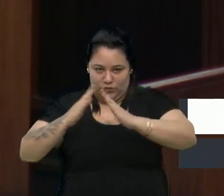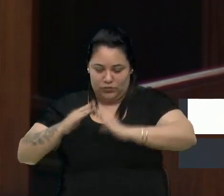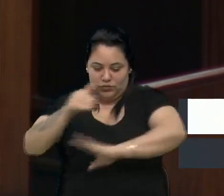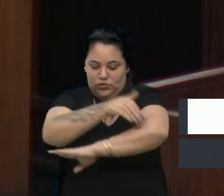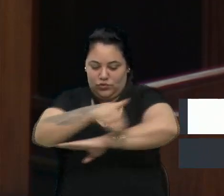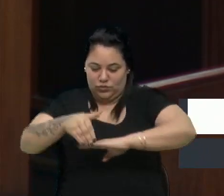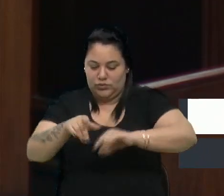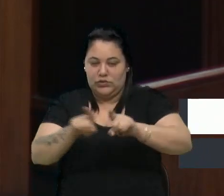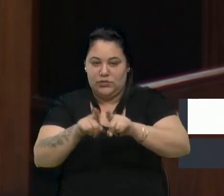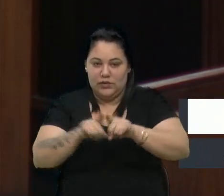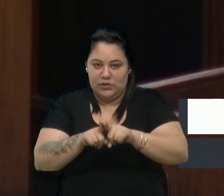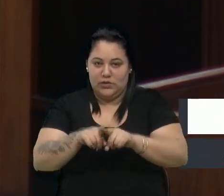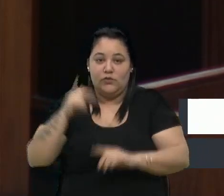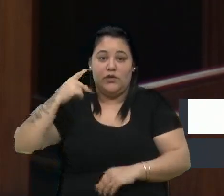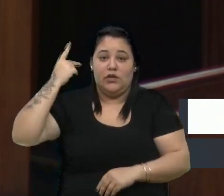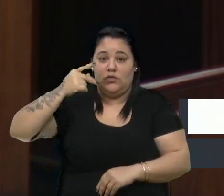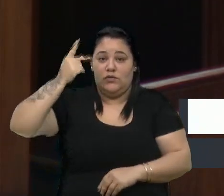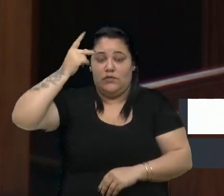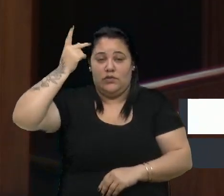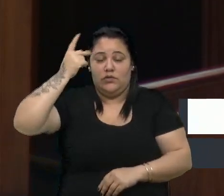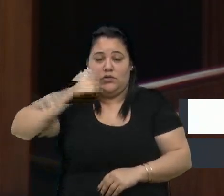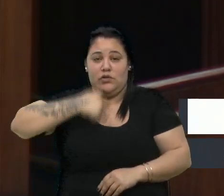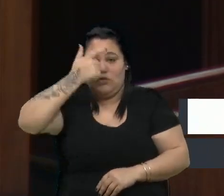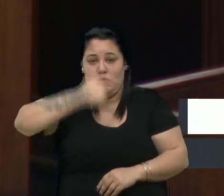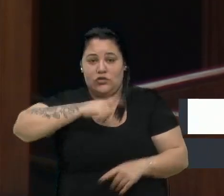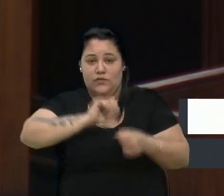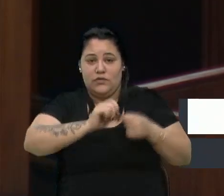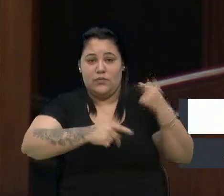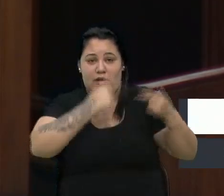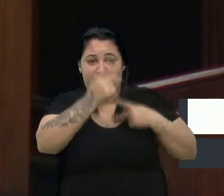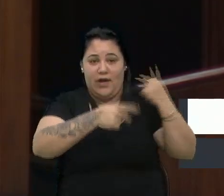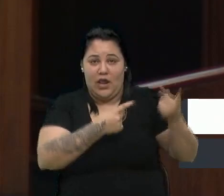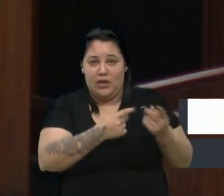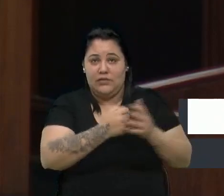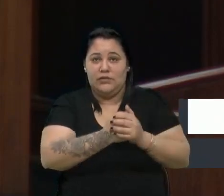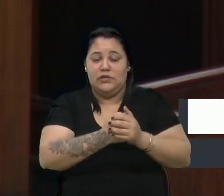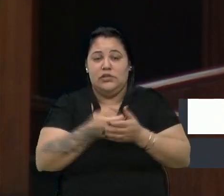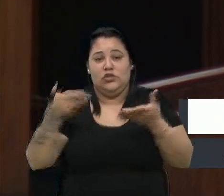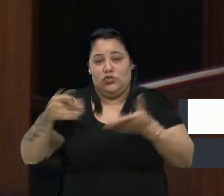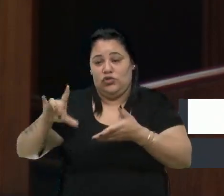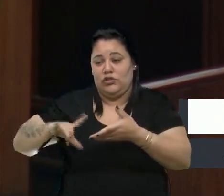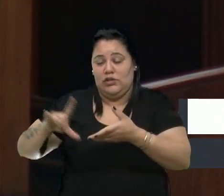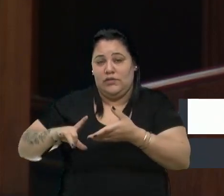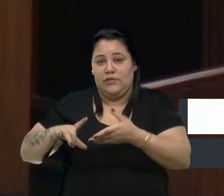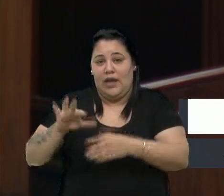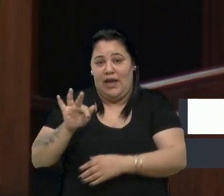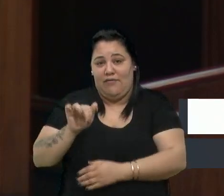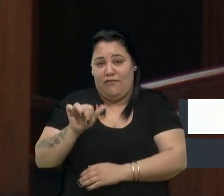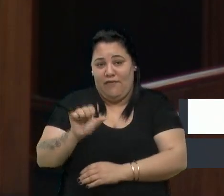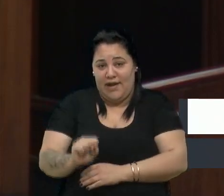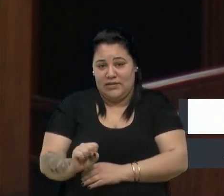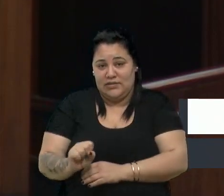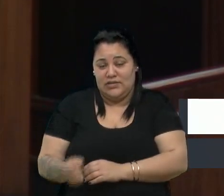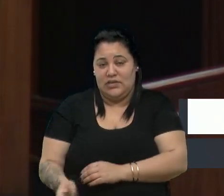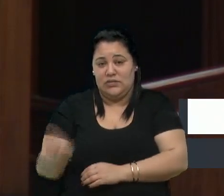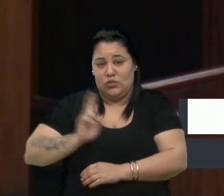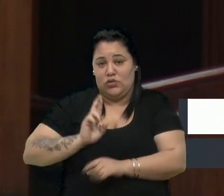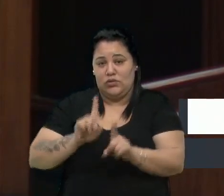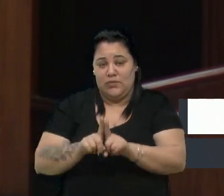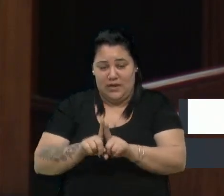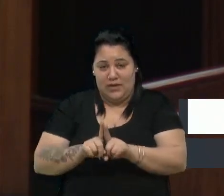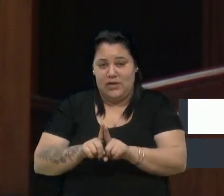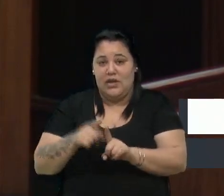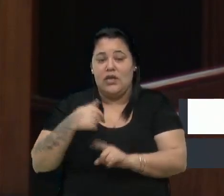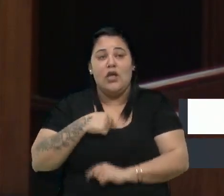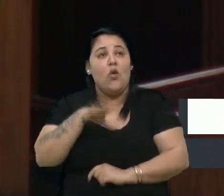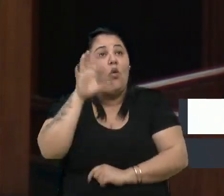né? O vereador Velocino, acho que fez uma manifestação de retorno que ele teve da Fundação de Assistência Social, e eu ouvi